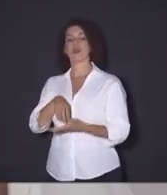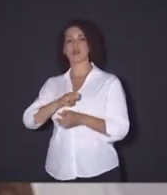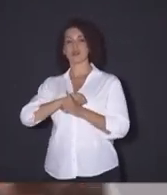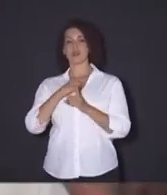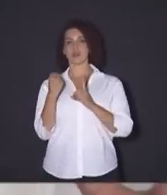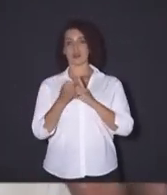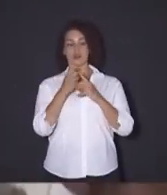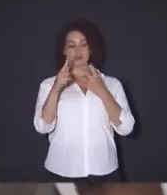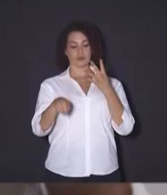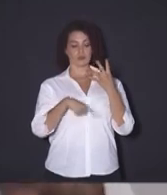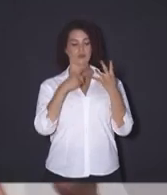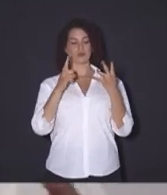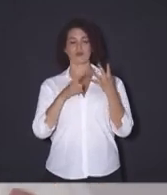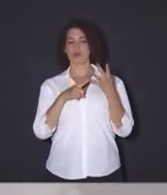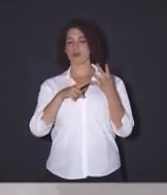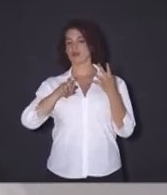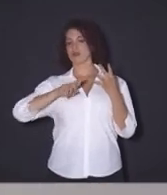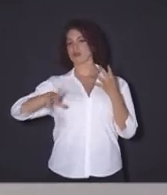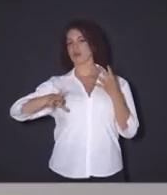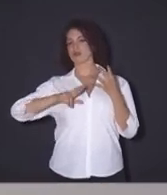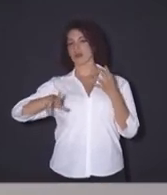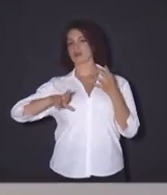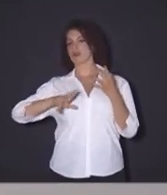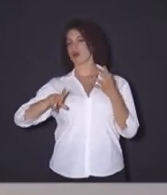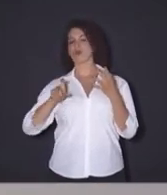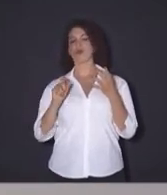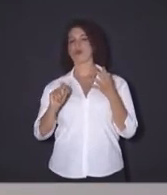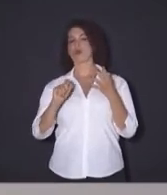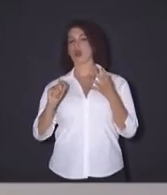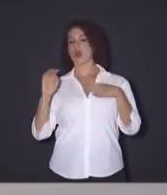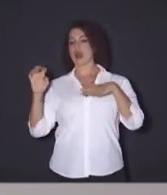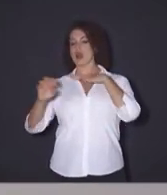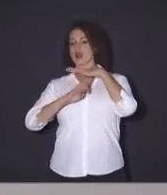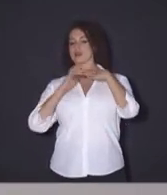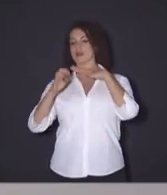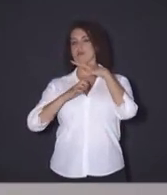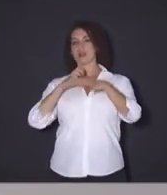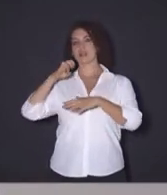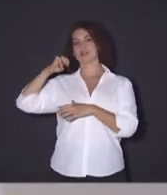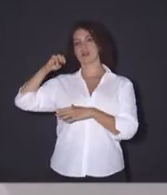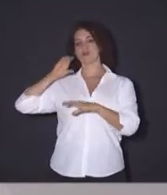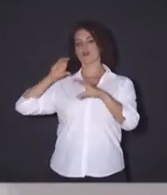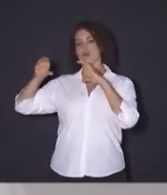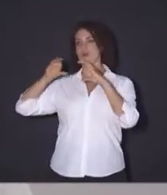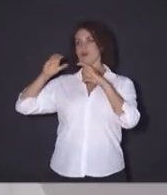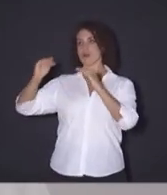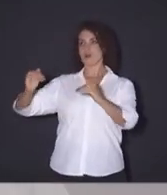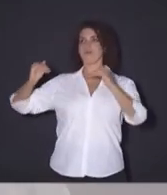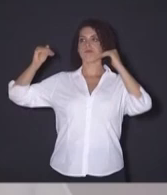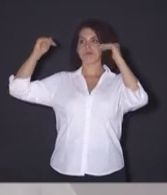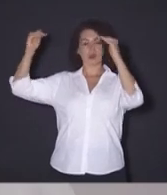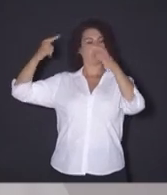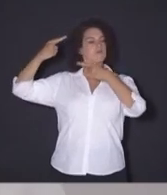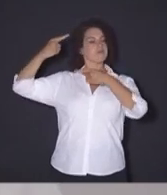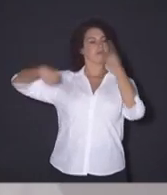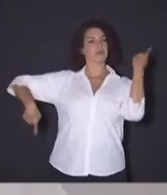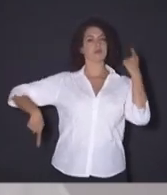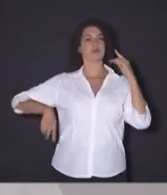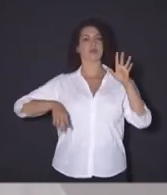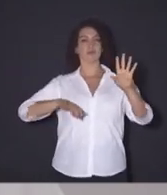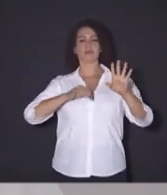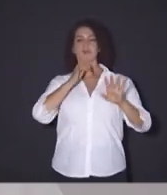não está envolvido no âmbito do coronelismo midiático ou das grandes empresas de comunicação tudo bem você tem um blog